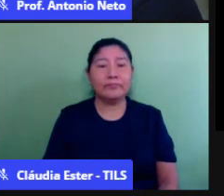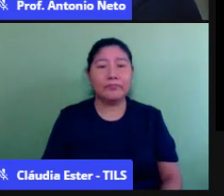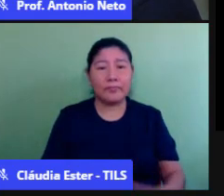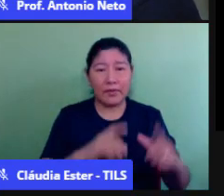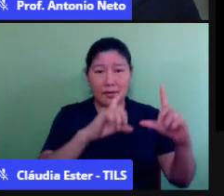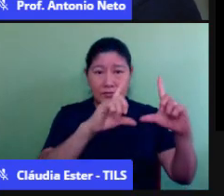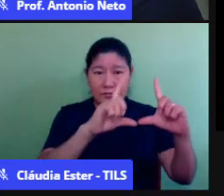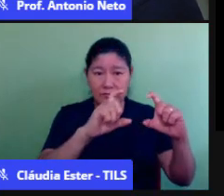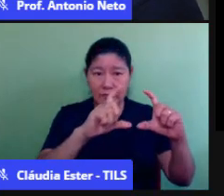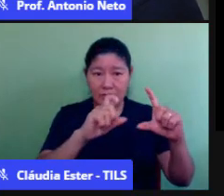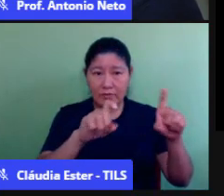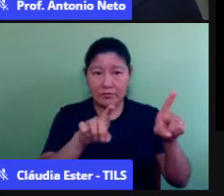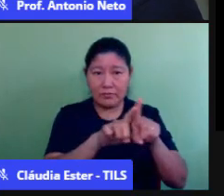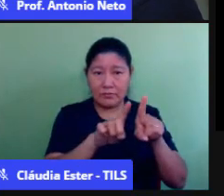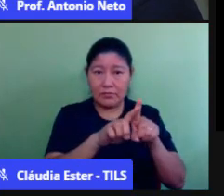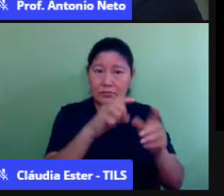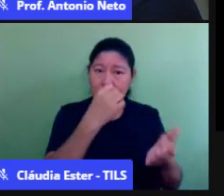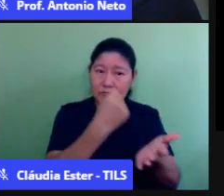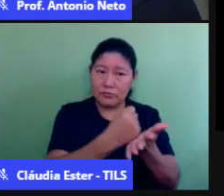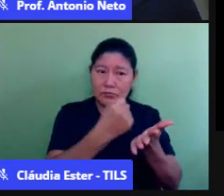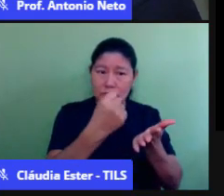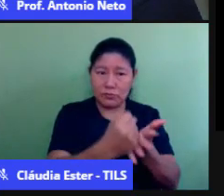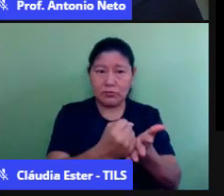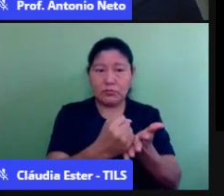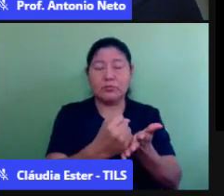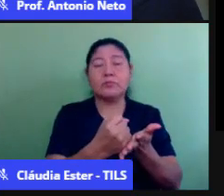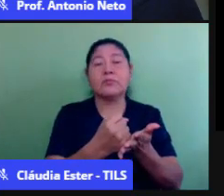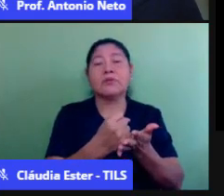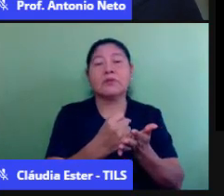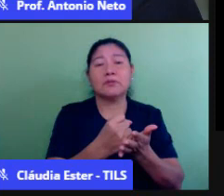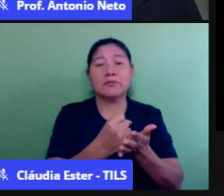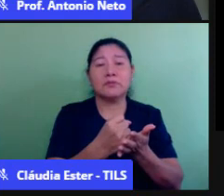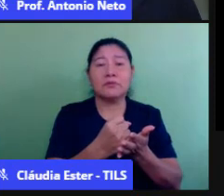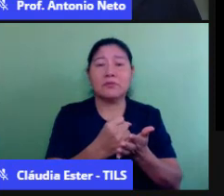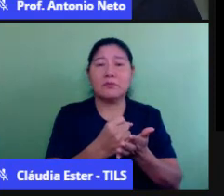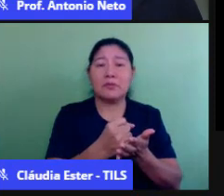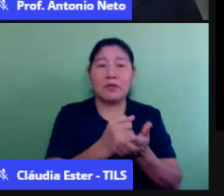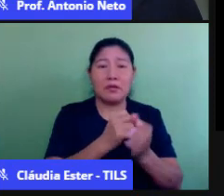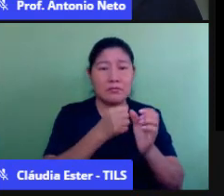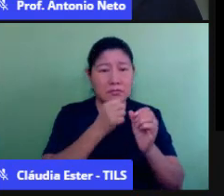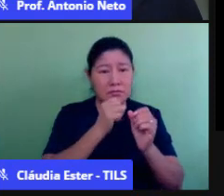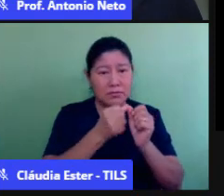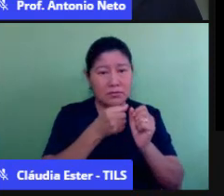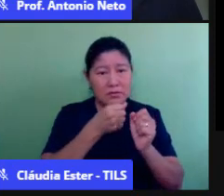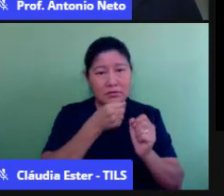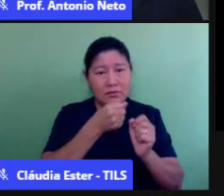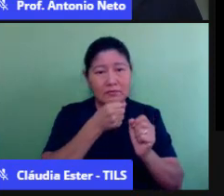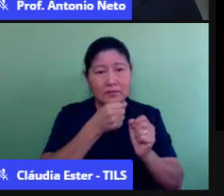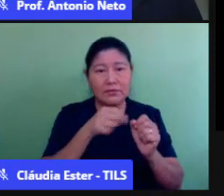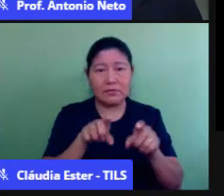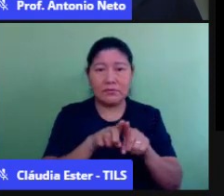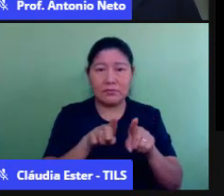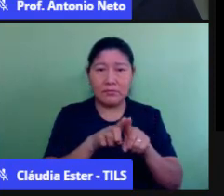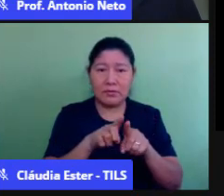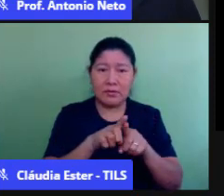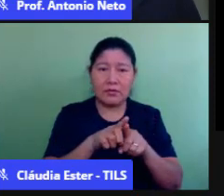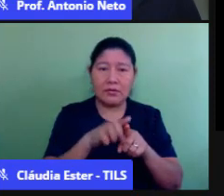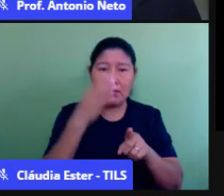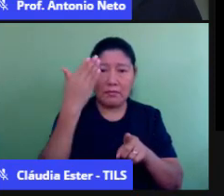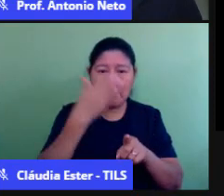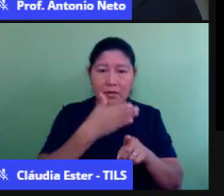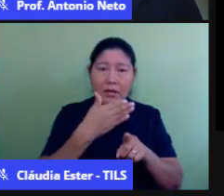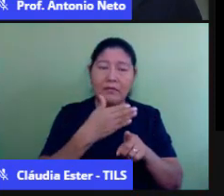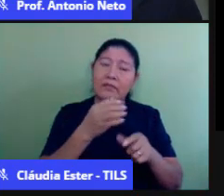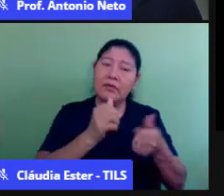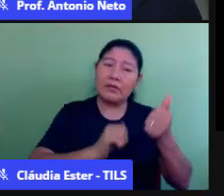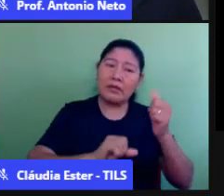Daí nós temos aí as reportagens, é sempre interessante e sempre analisar a